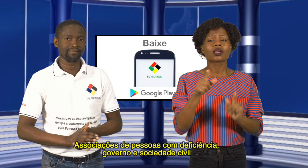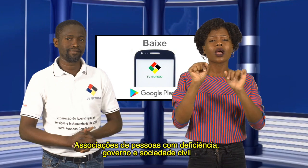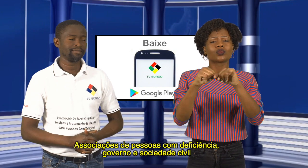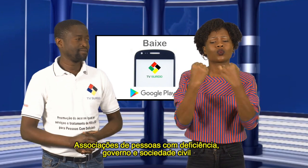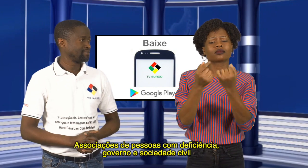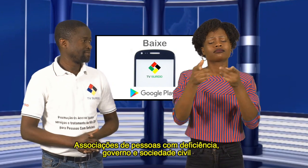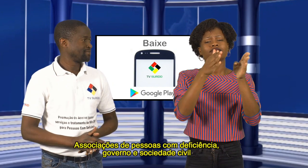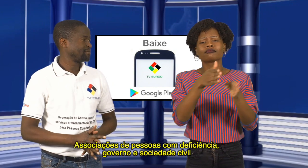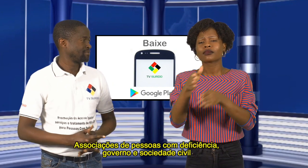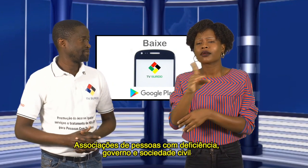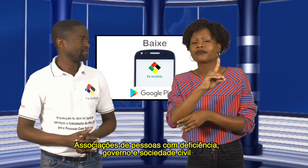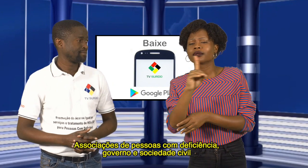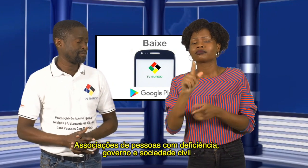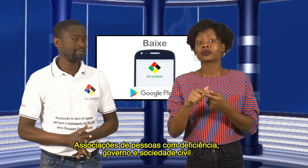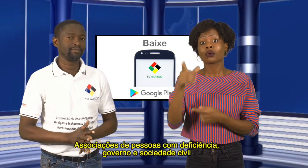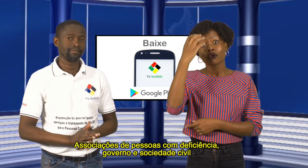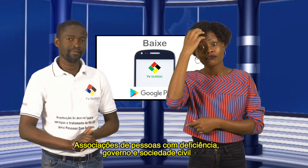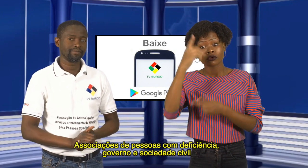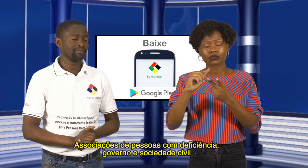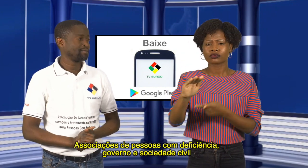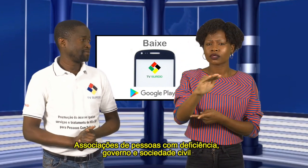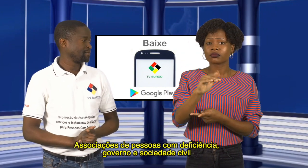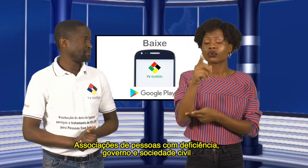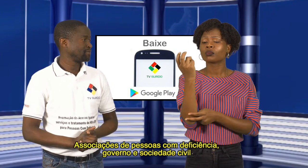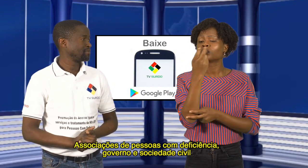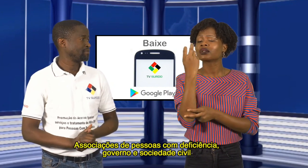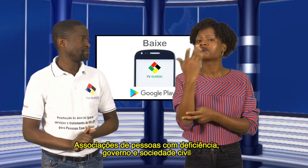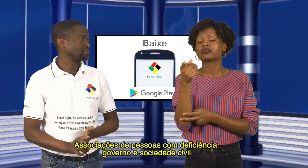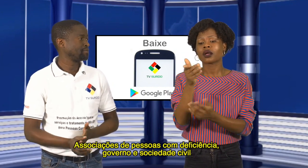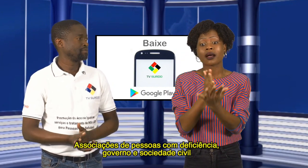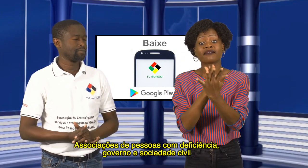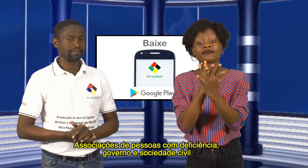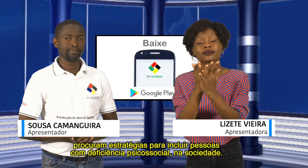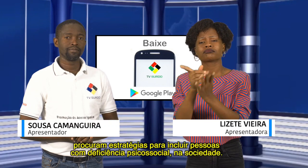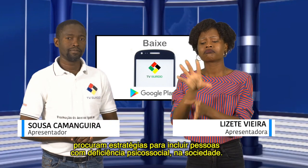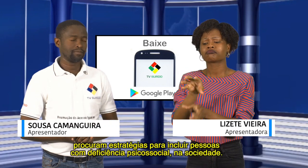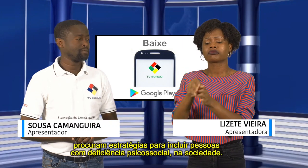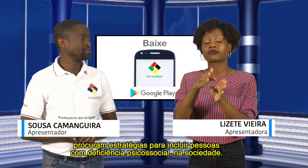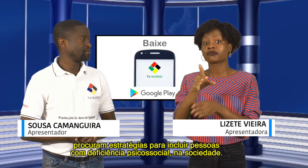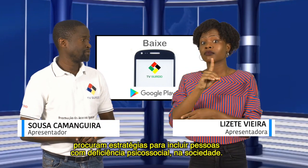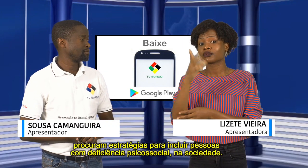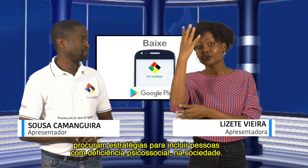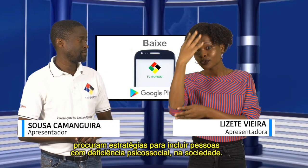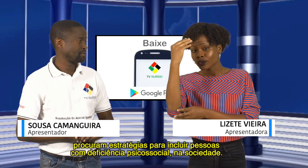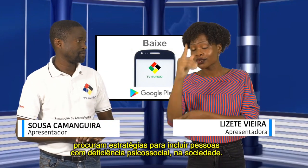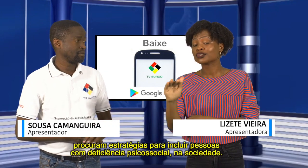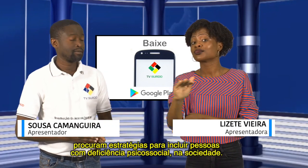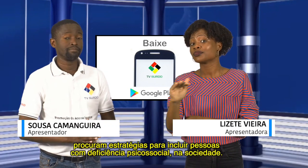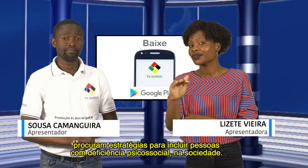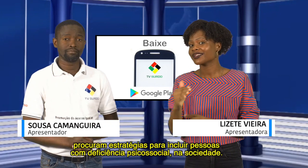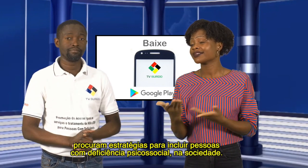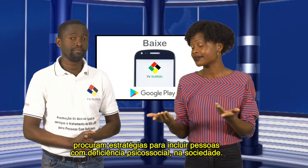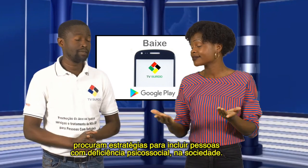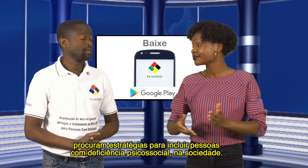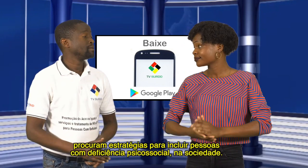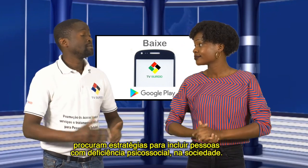Associações de pessoas com deficiência, governo e sociedade civil procuram estratégias para incluir pessoas com deficiência